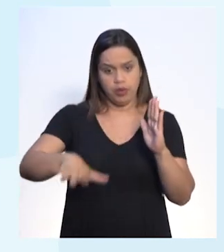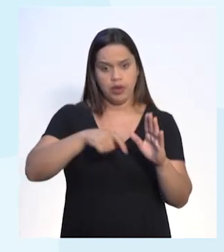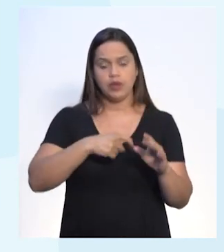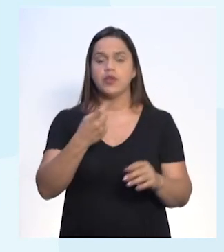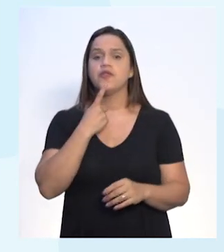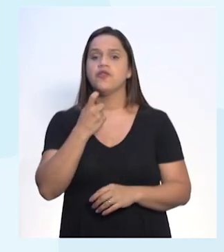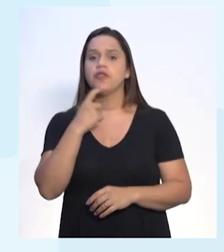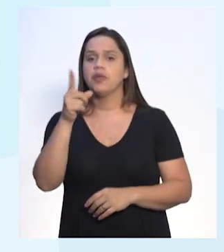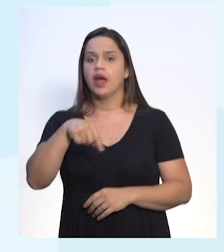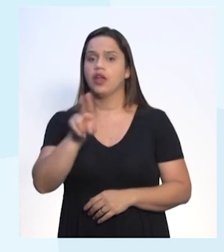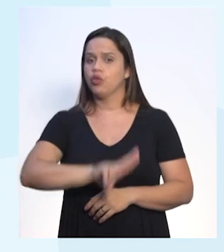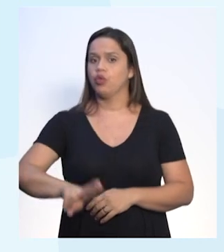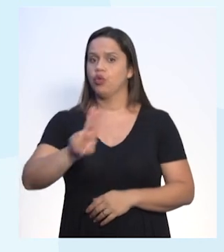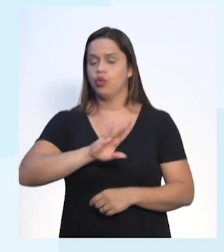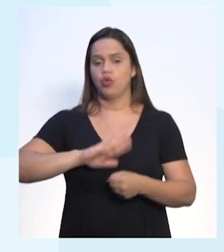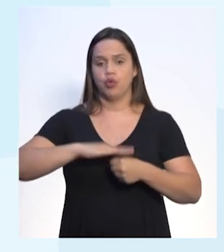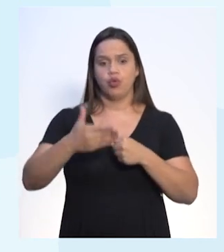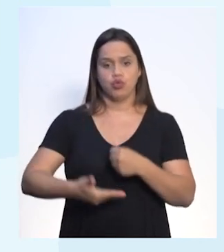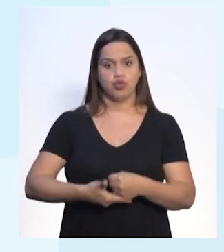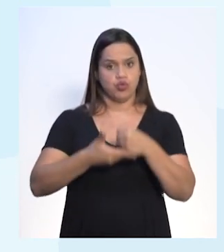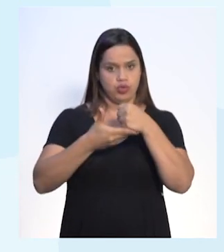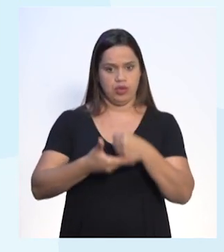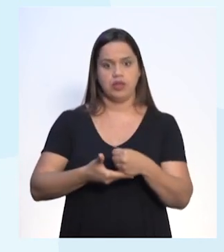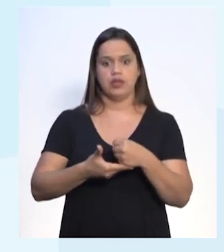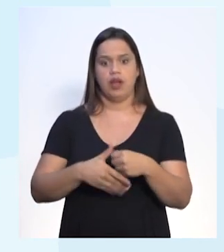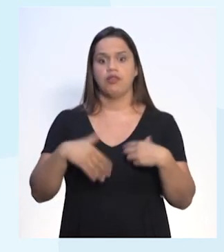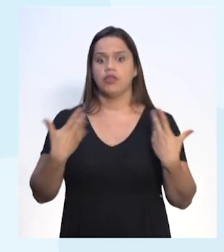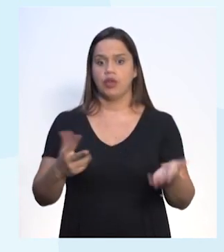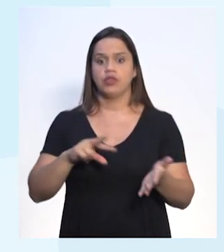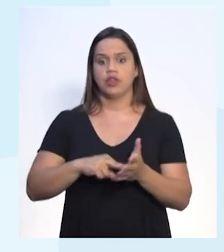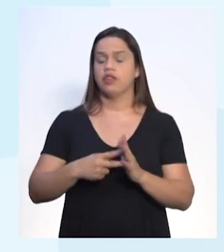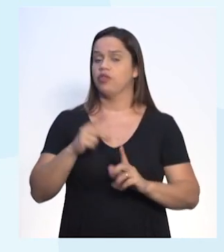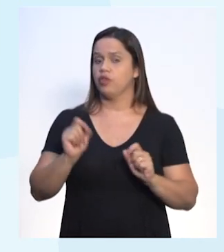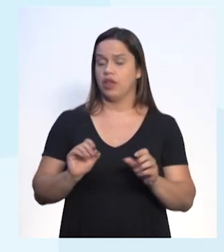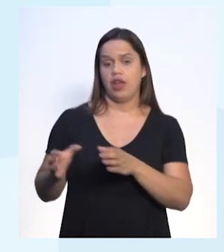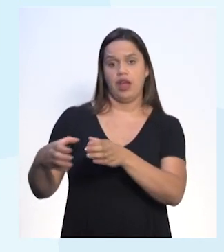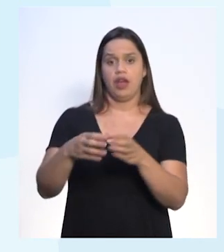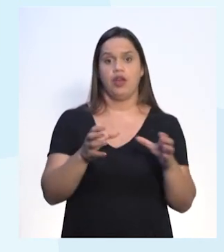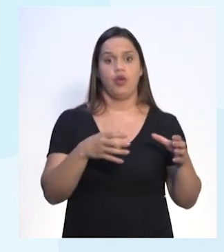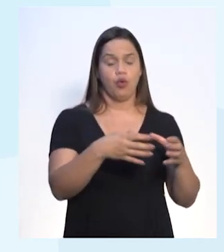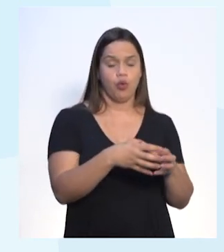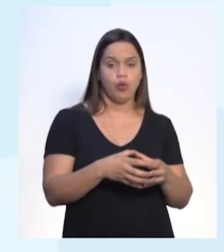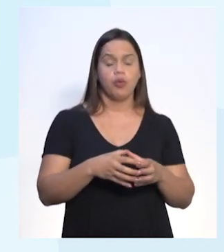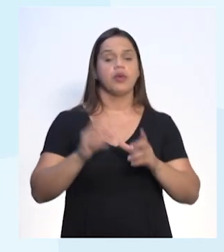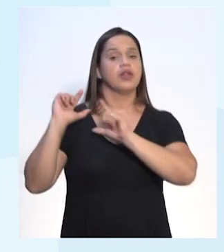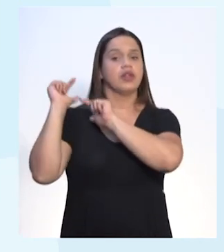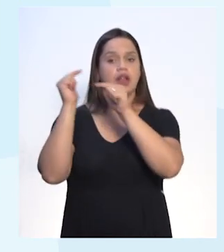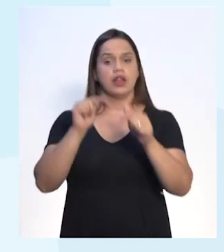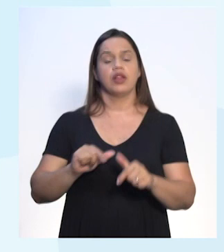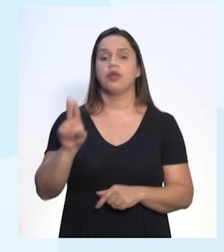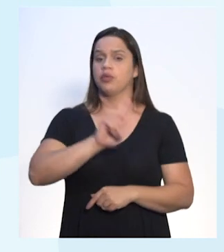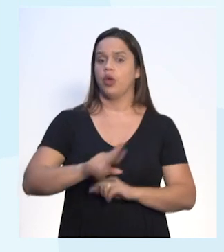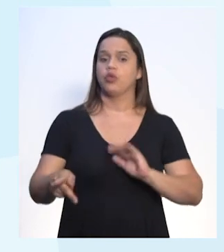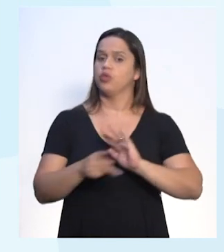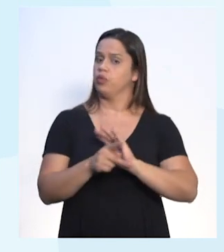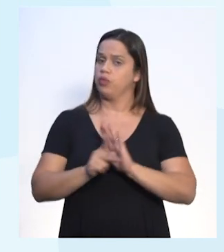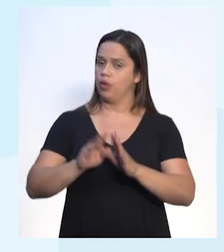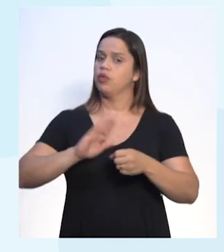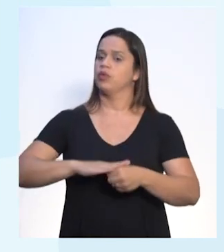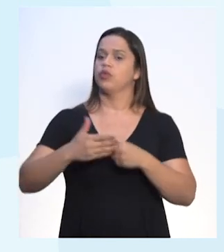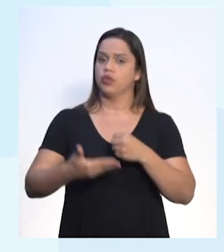vermelhas de uso sustentável, ou seja, comunidades tradicionais trabalhando aí para o seu